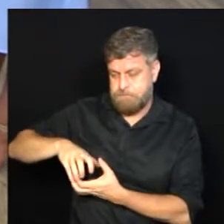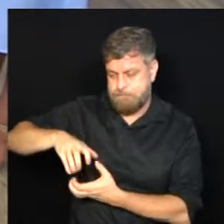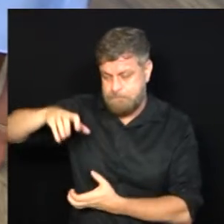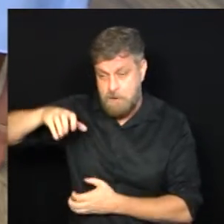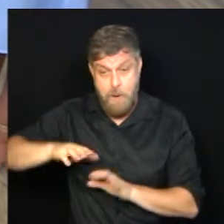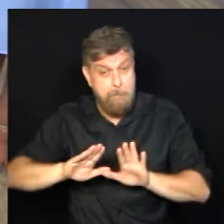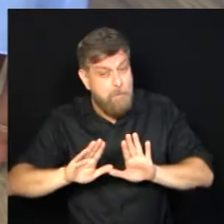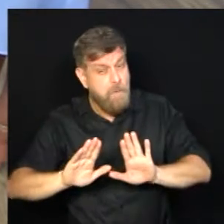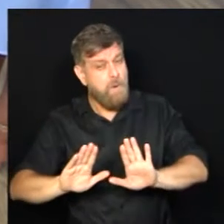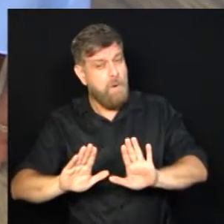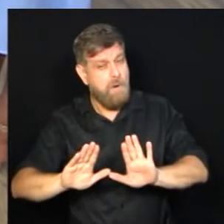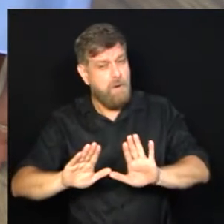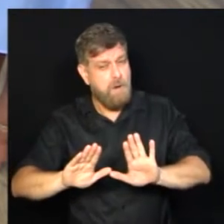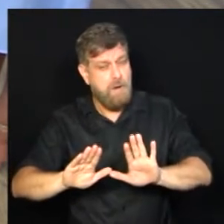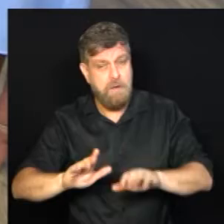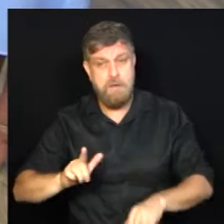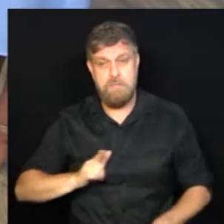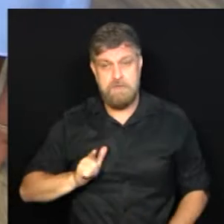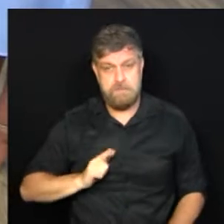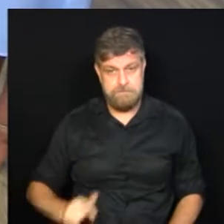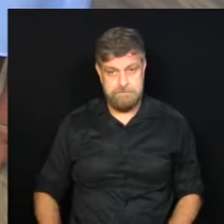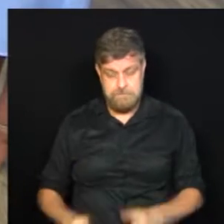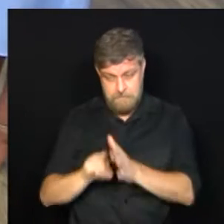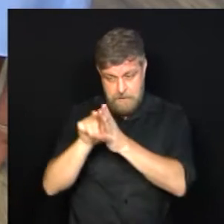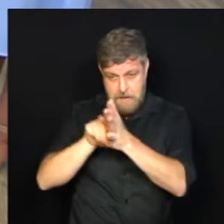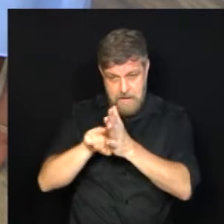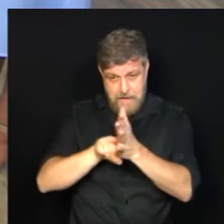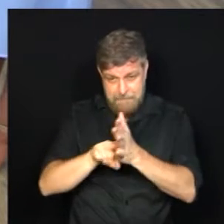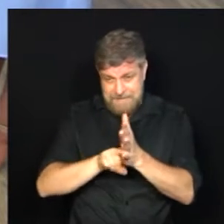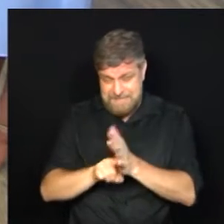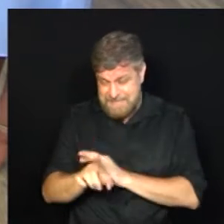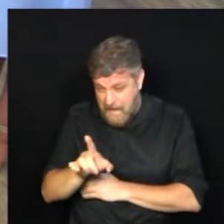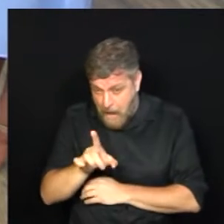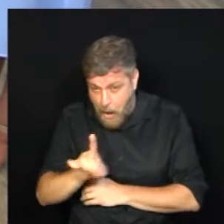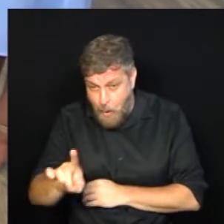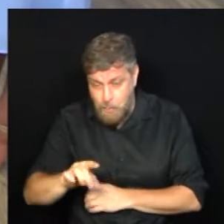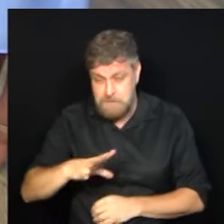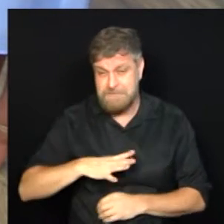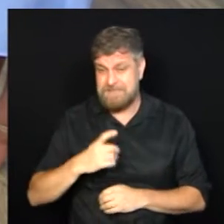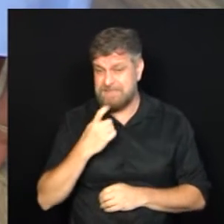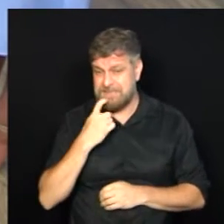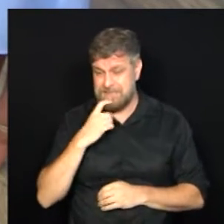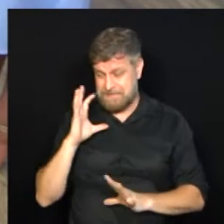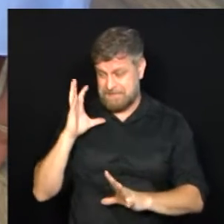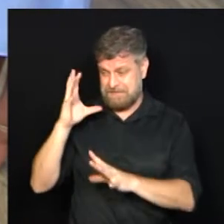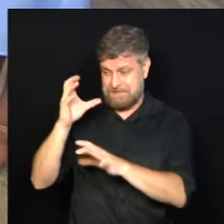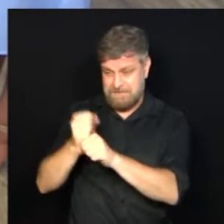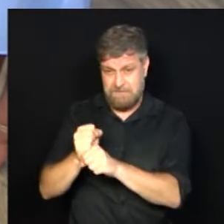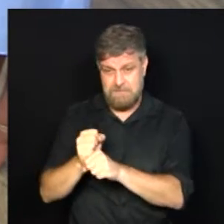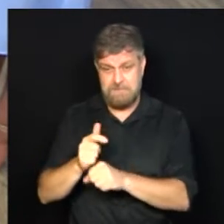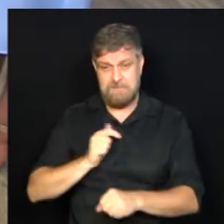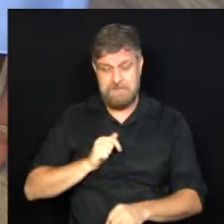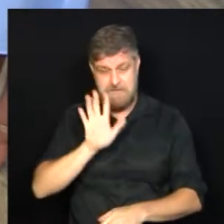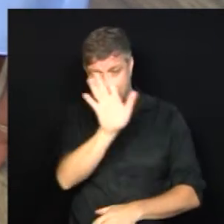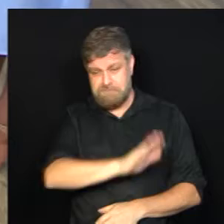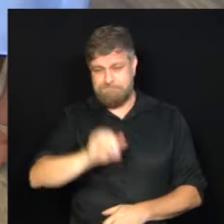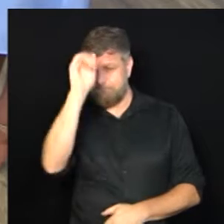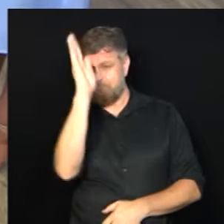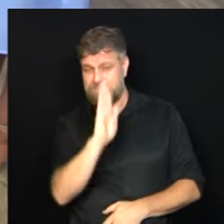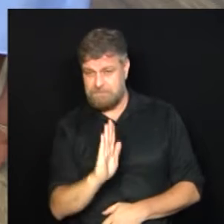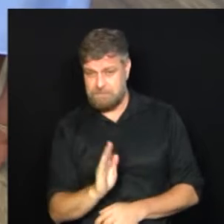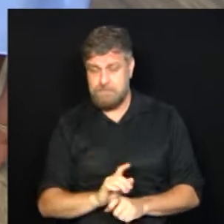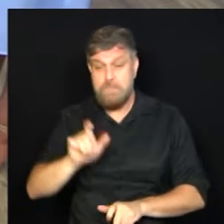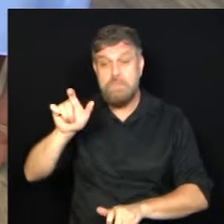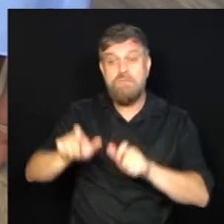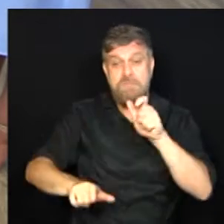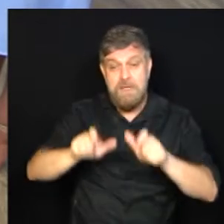No entanto, o último mapeamento feito na nossa cidade e, de forma geral, no país, as